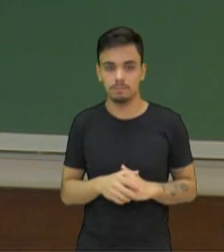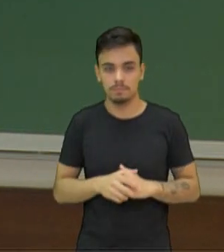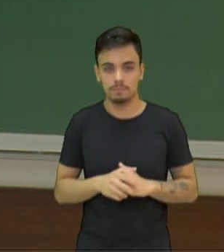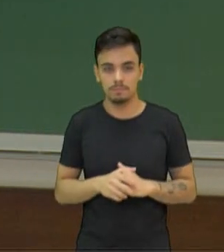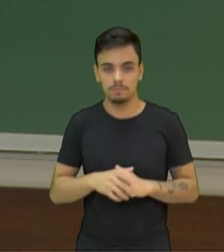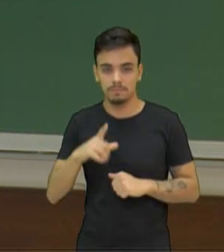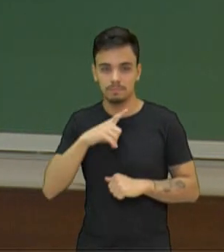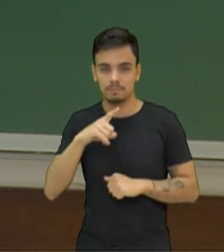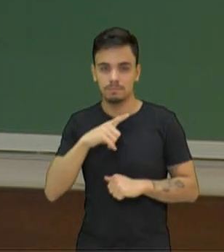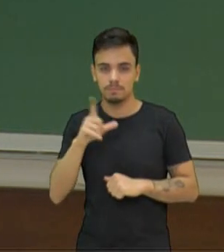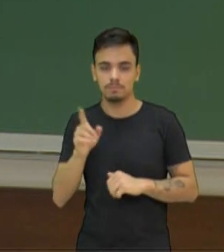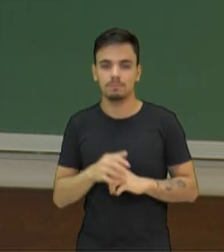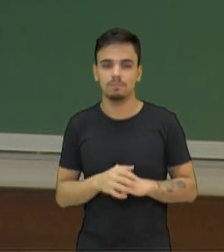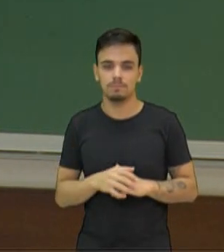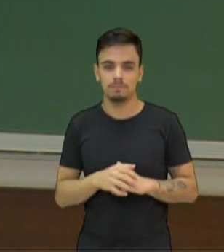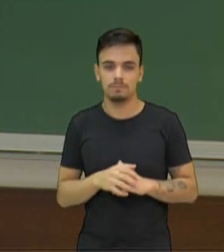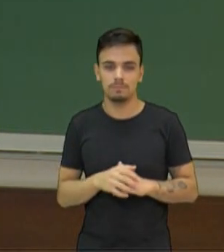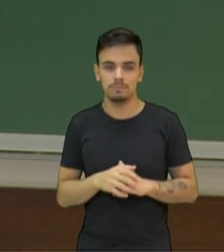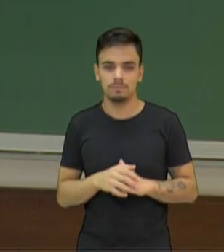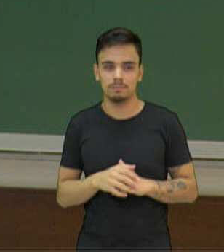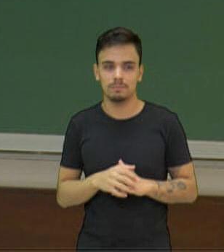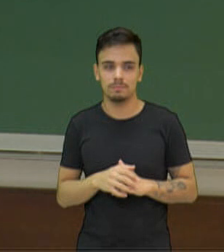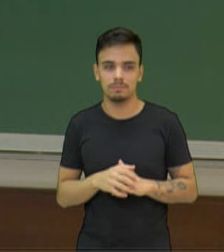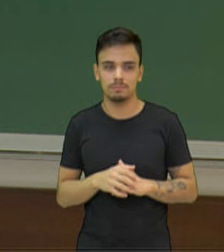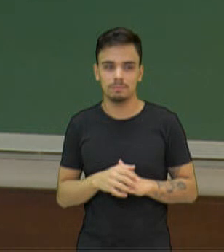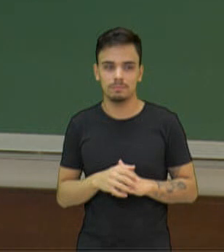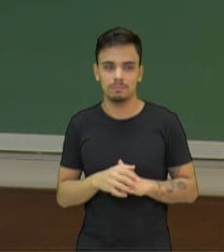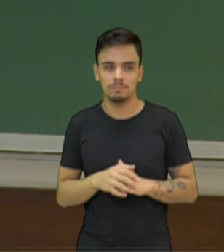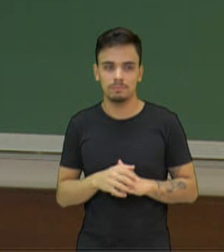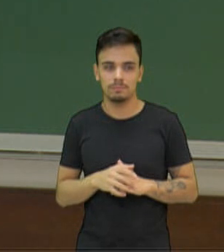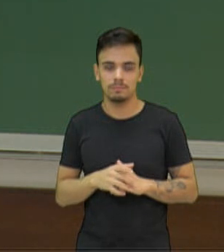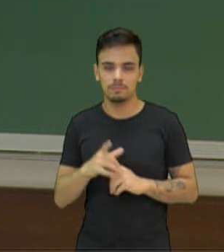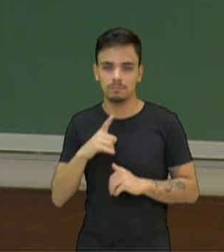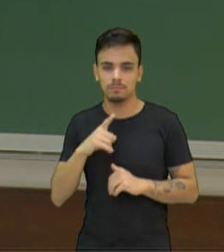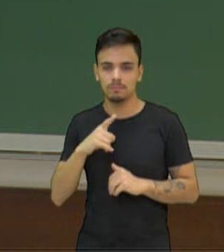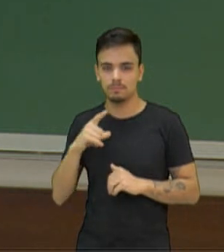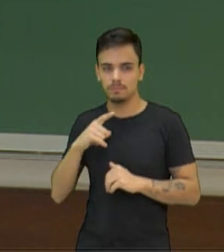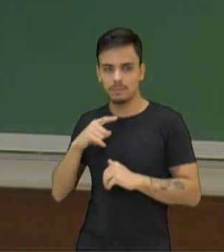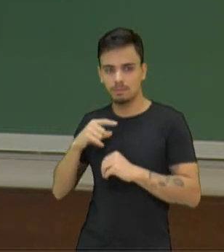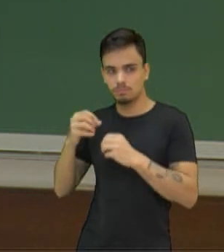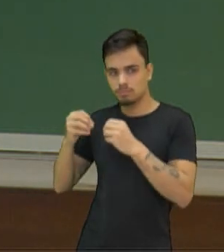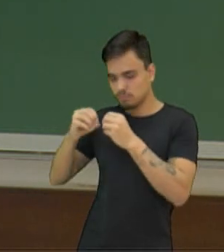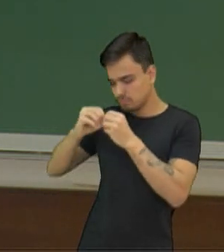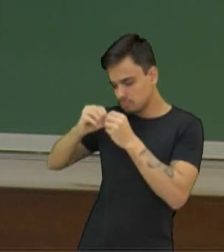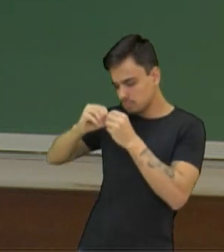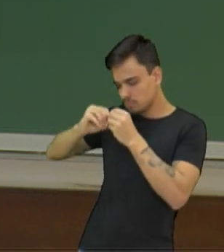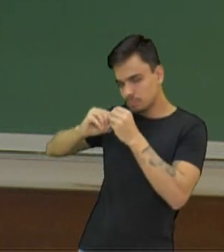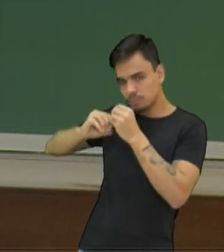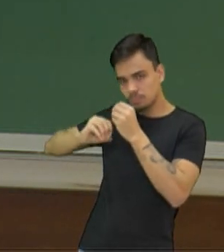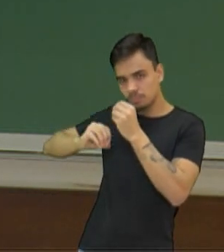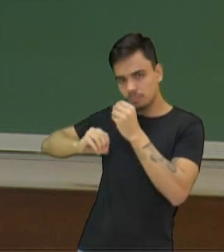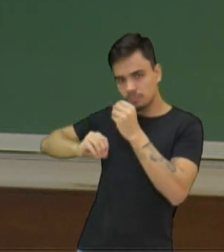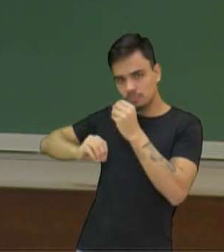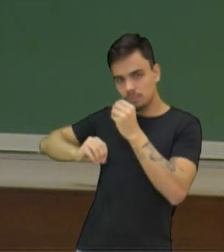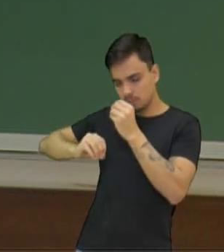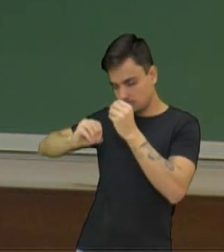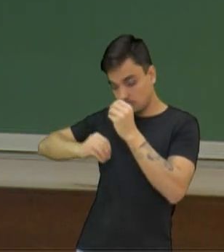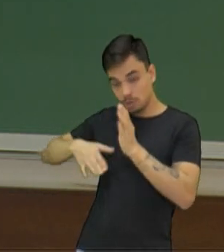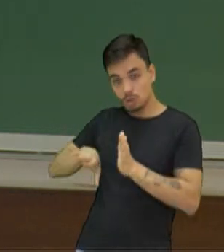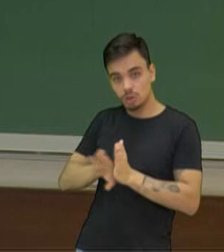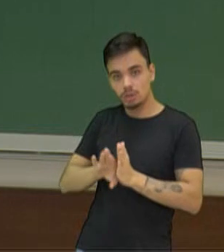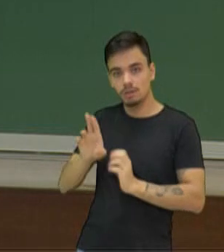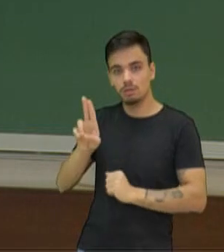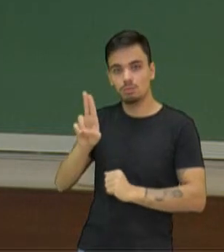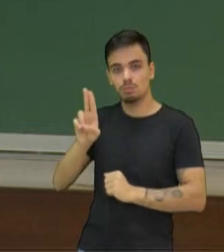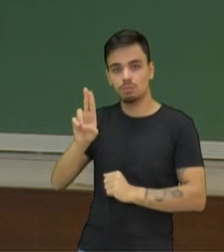Aqui nós vemos essa blástula se deslocando e a implantação no útero. Então ela vai chegando no útero, vai se